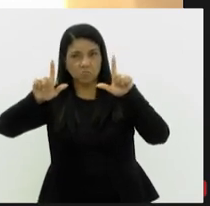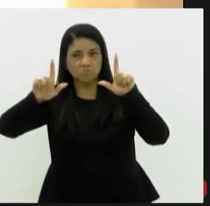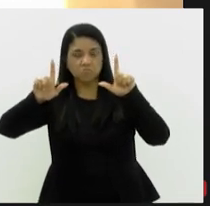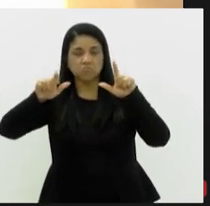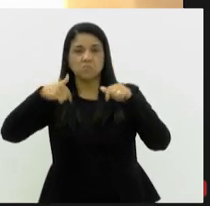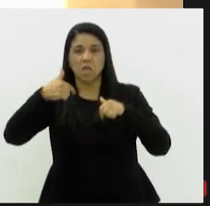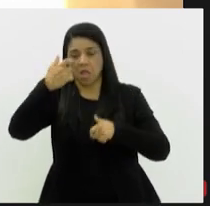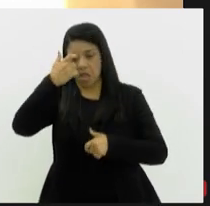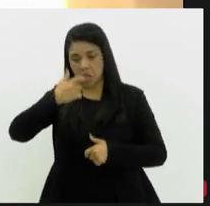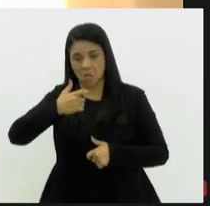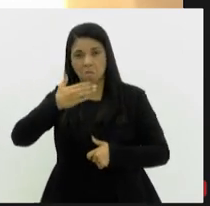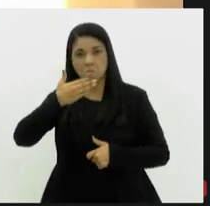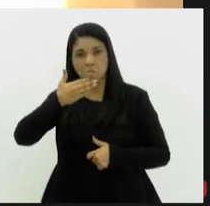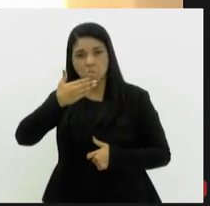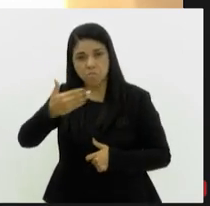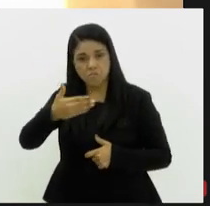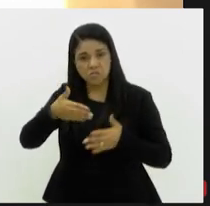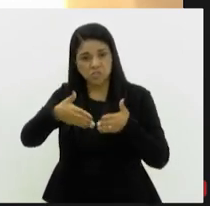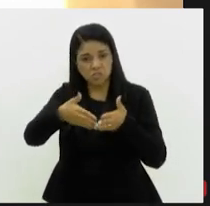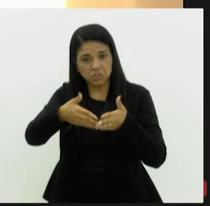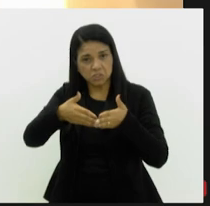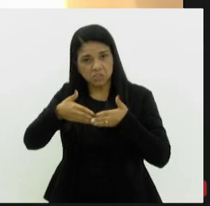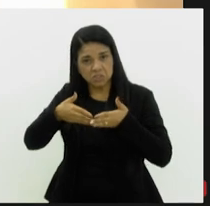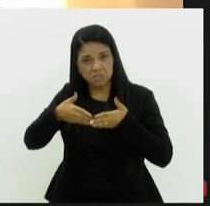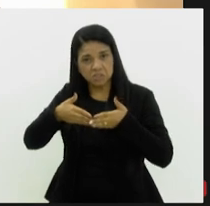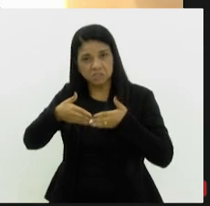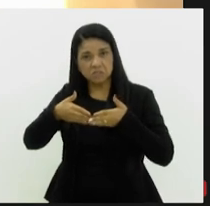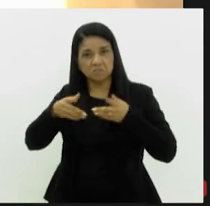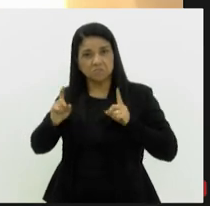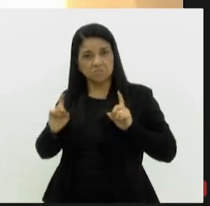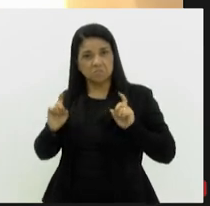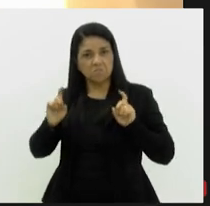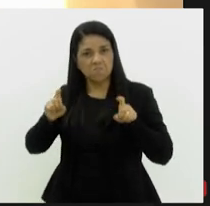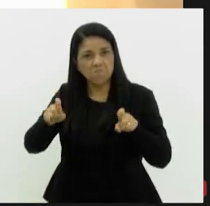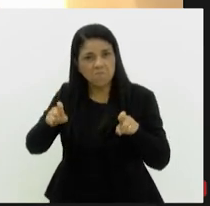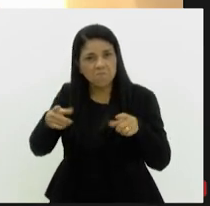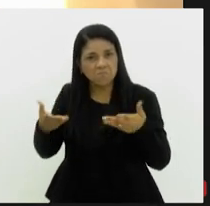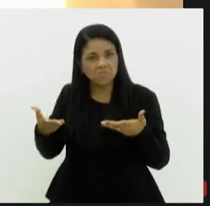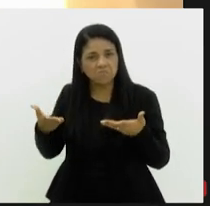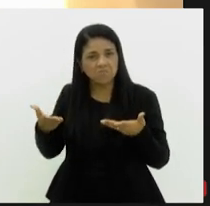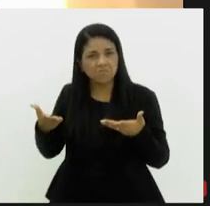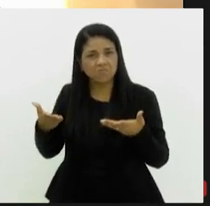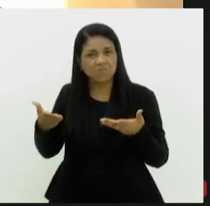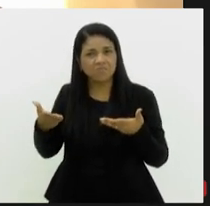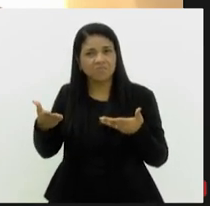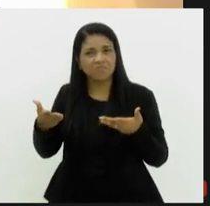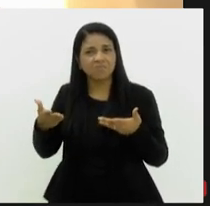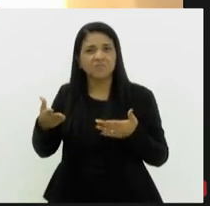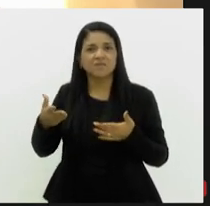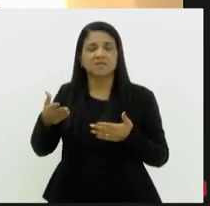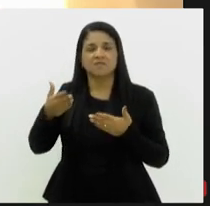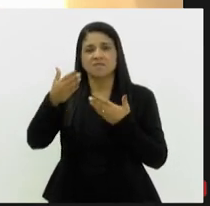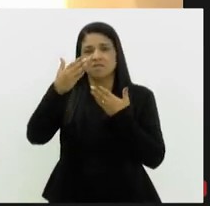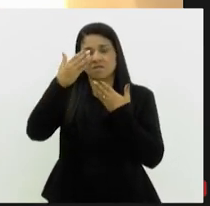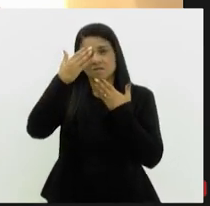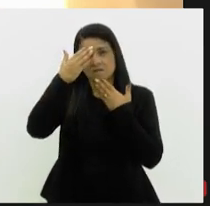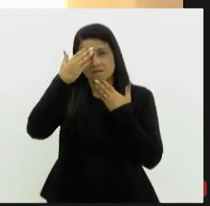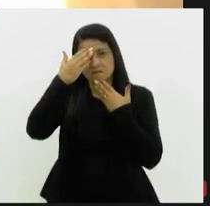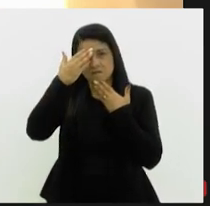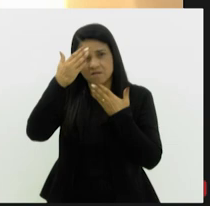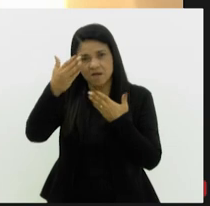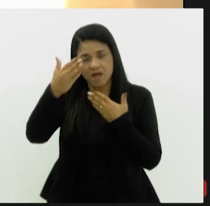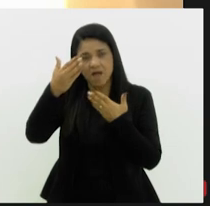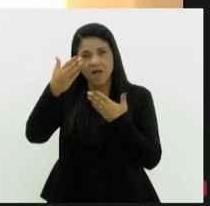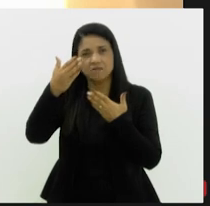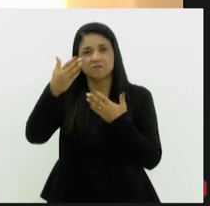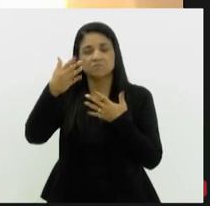pedir licenciamento do meu mandato, e graças a uma fala do